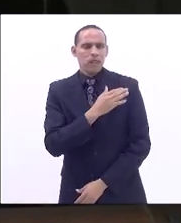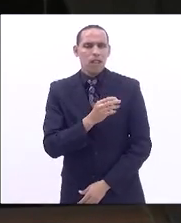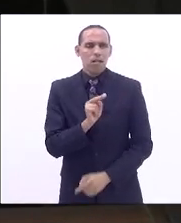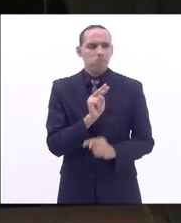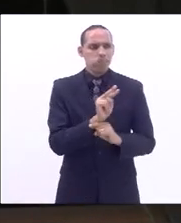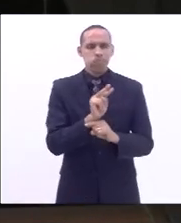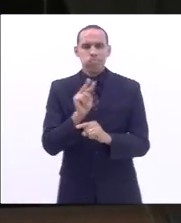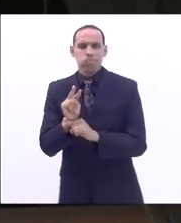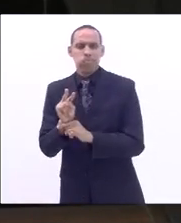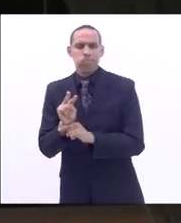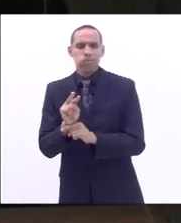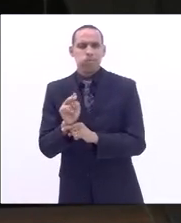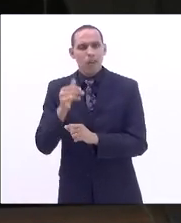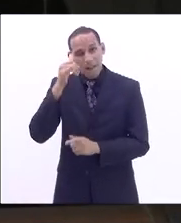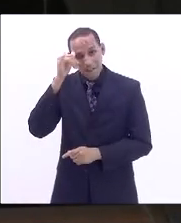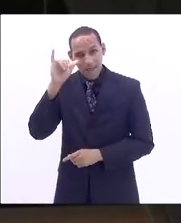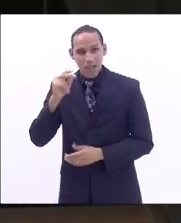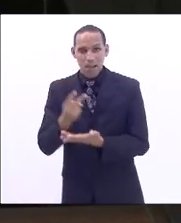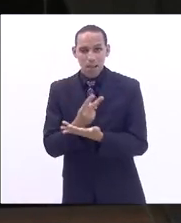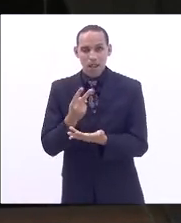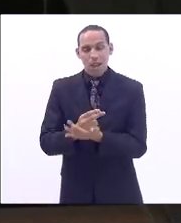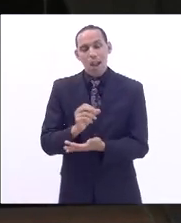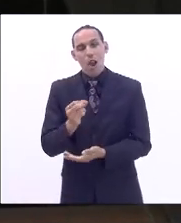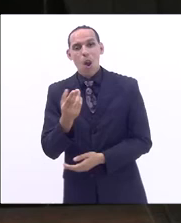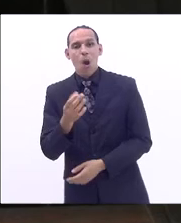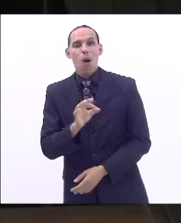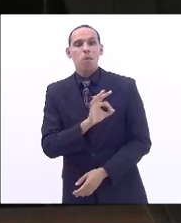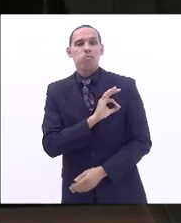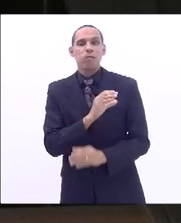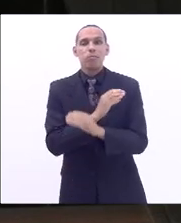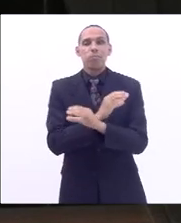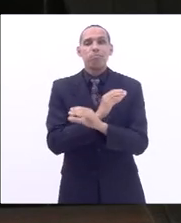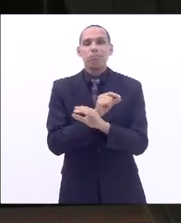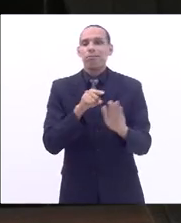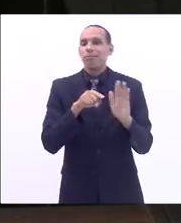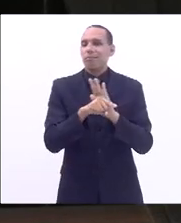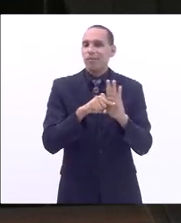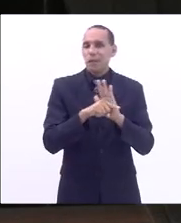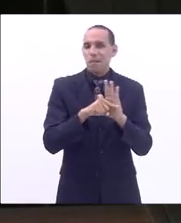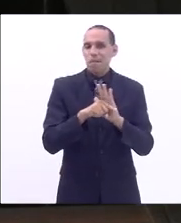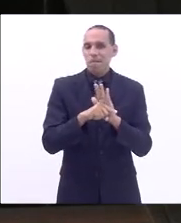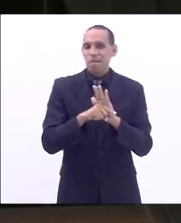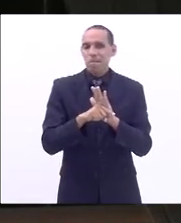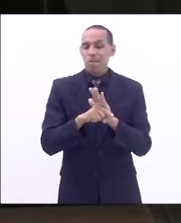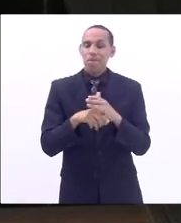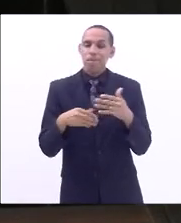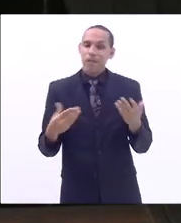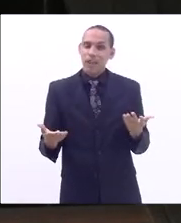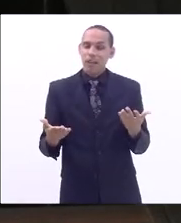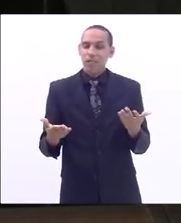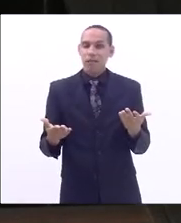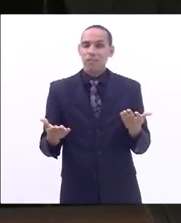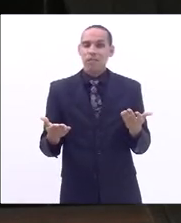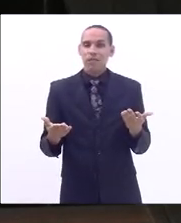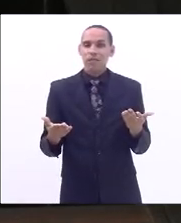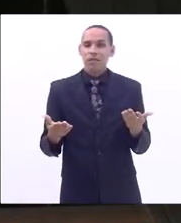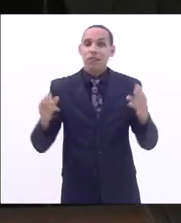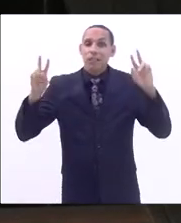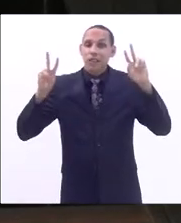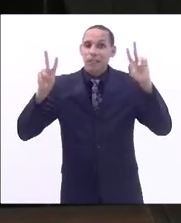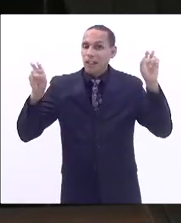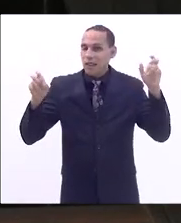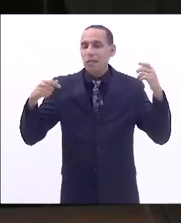ou seja pelo policial civil na sua actividade de investigação e portanto esse